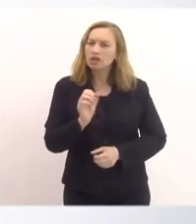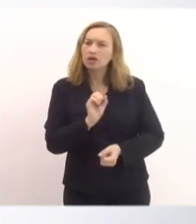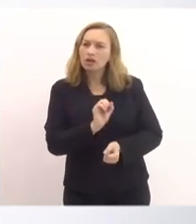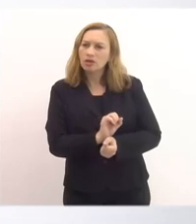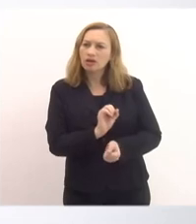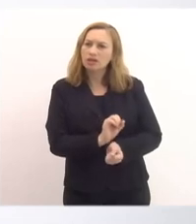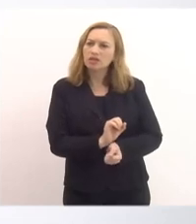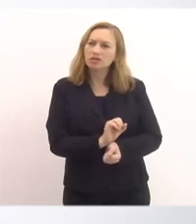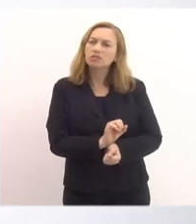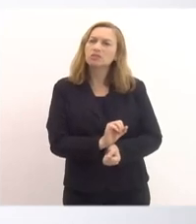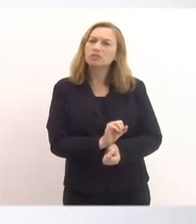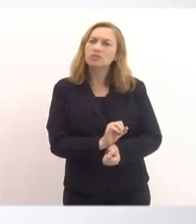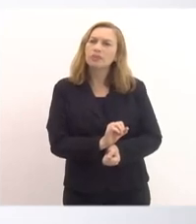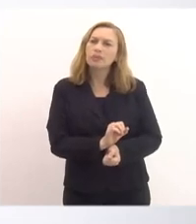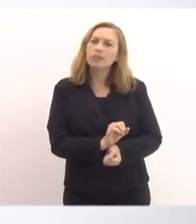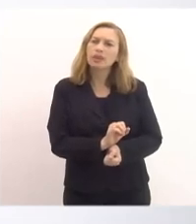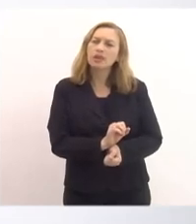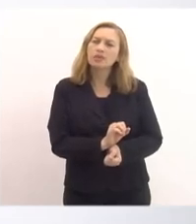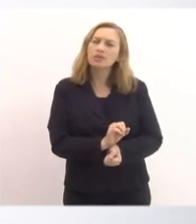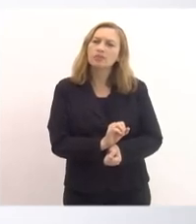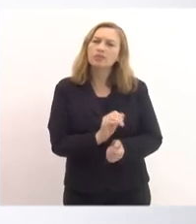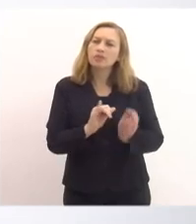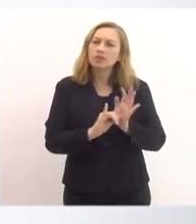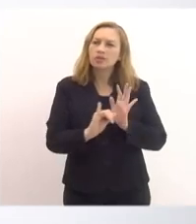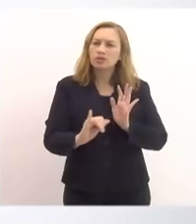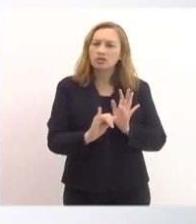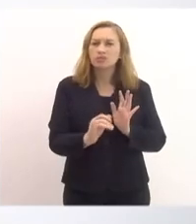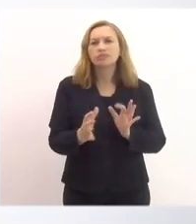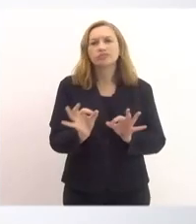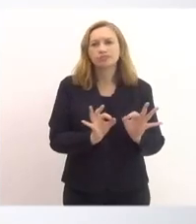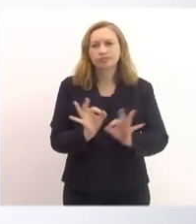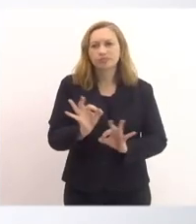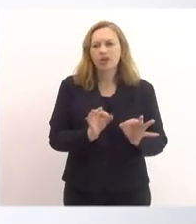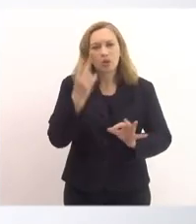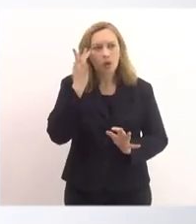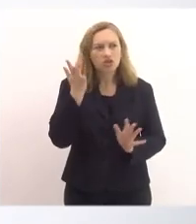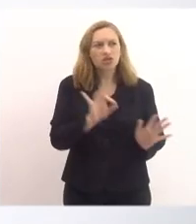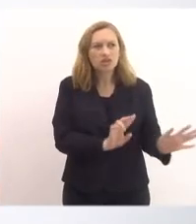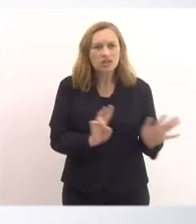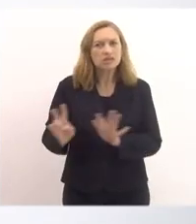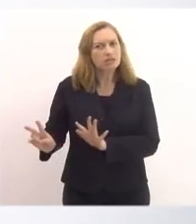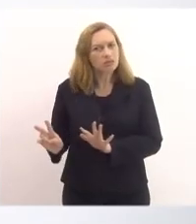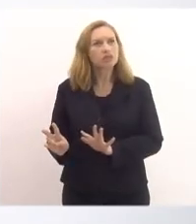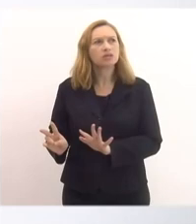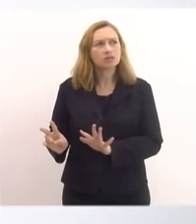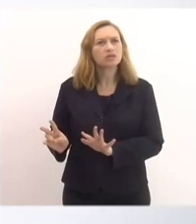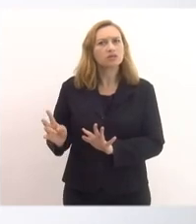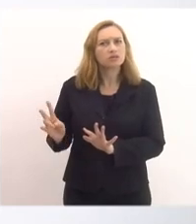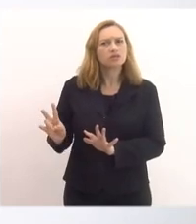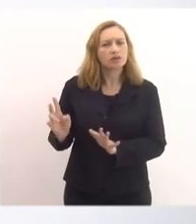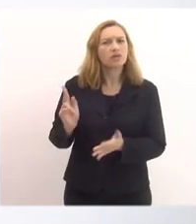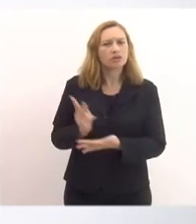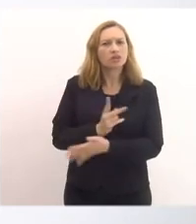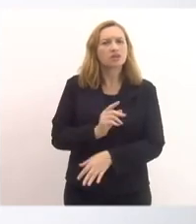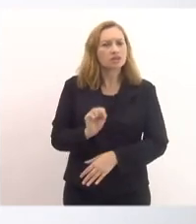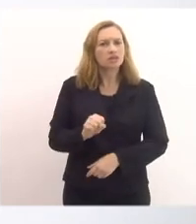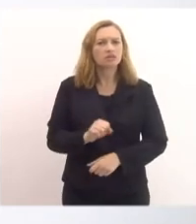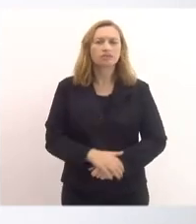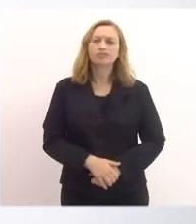esbarrando na publicação, na homologação do plano, que essa semana até tivemos uma boa notícia que vai ser homologado.